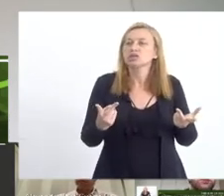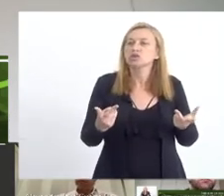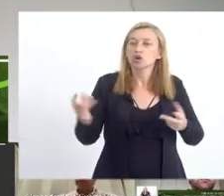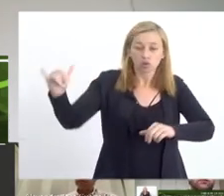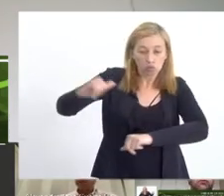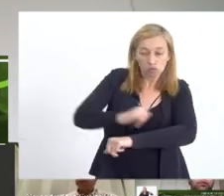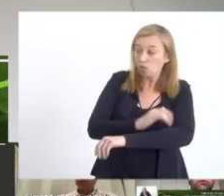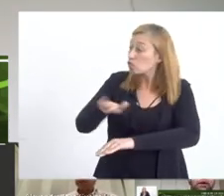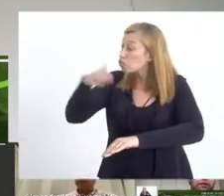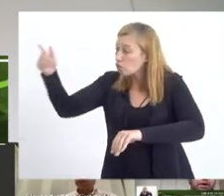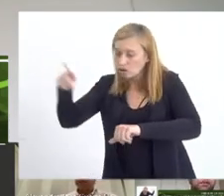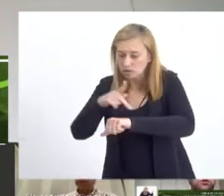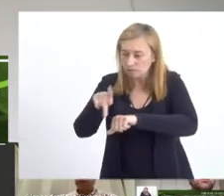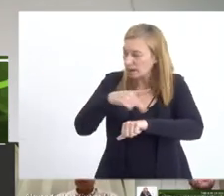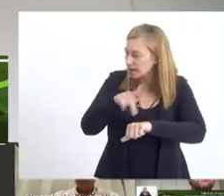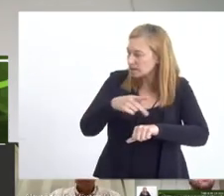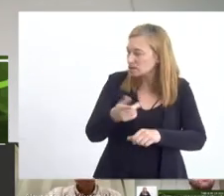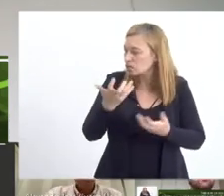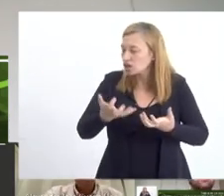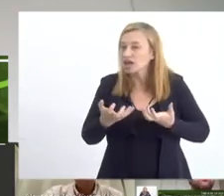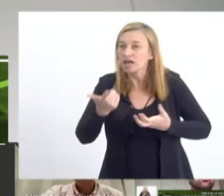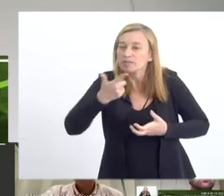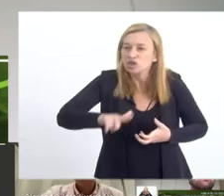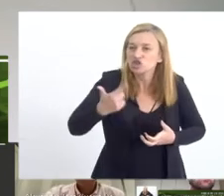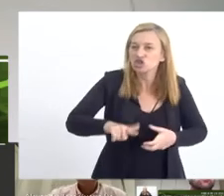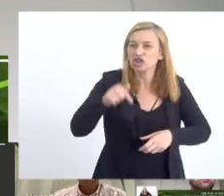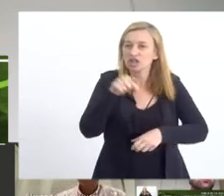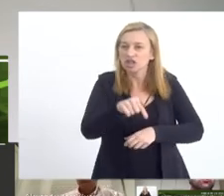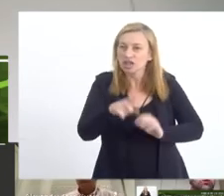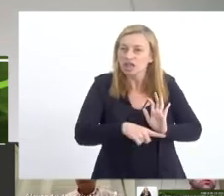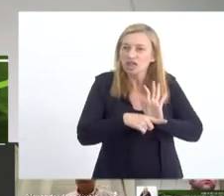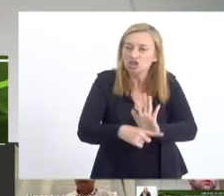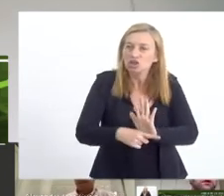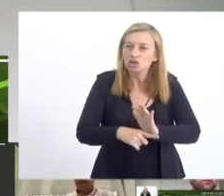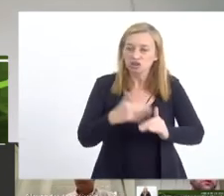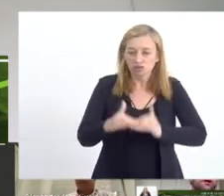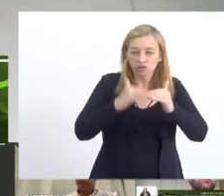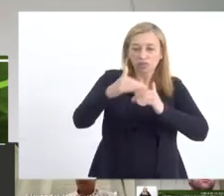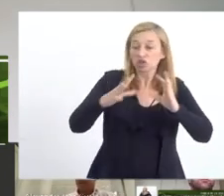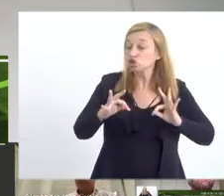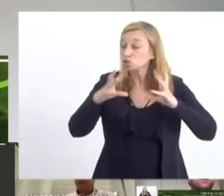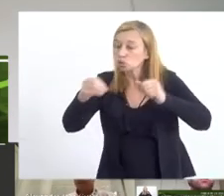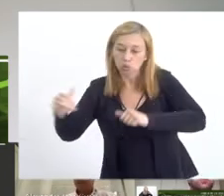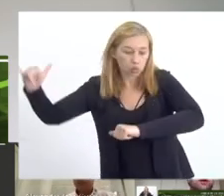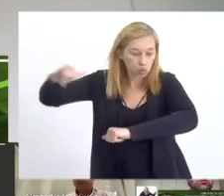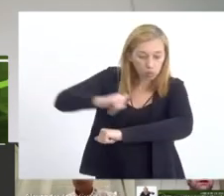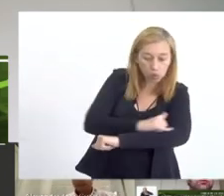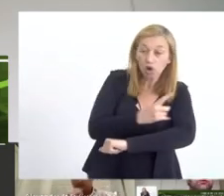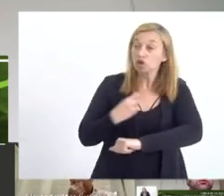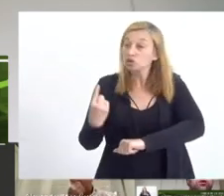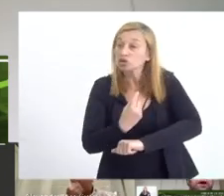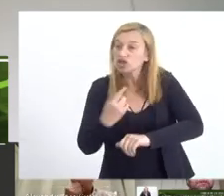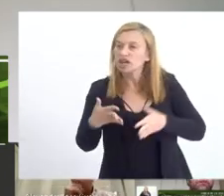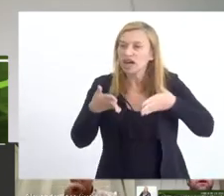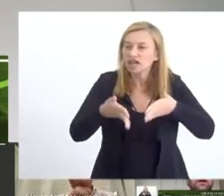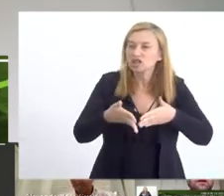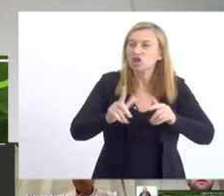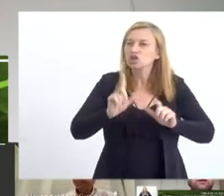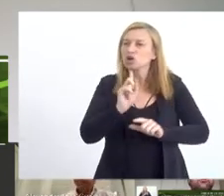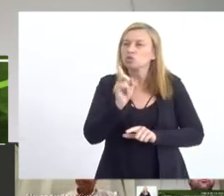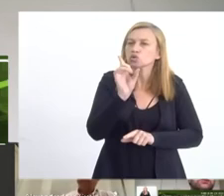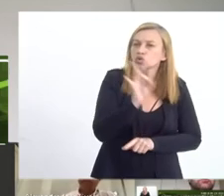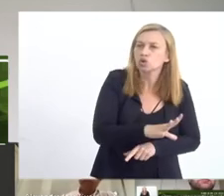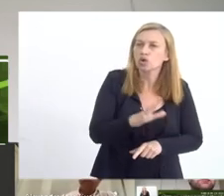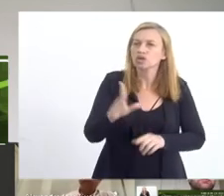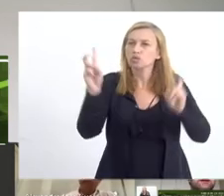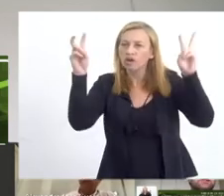internacional, e como eu quero repetir aqui, isso ajuda o desenvolvimento de todos os outros aeroportos. A gente tem atuado não só na